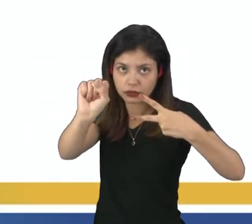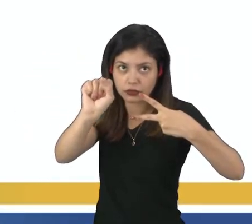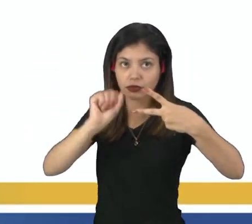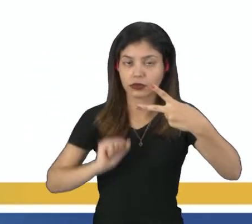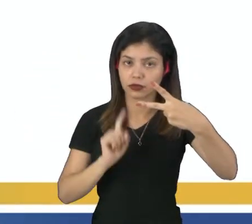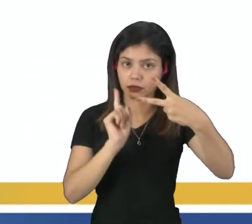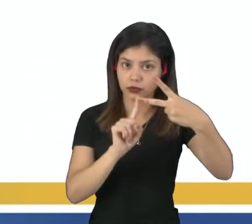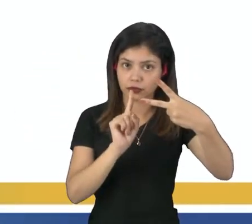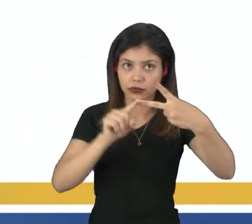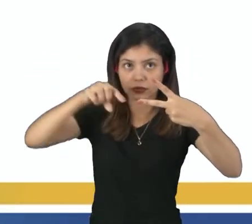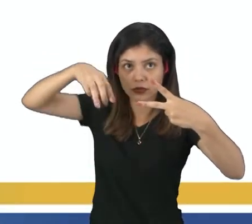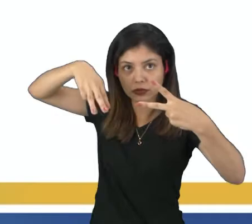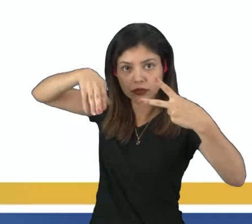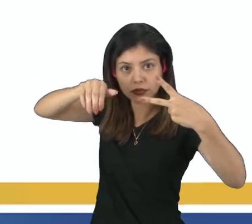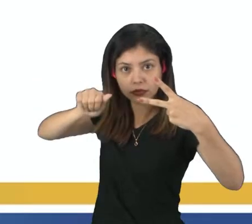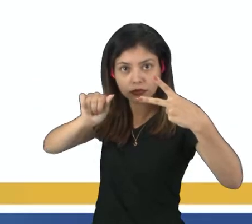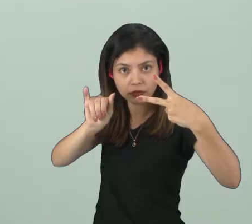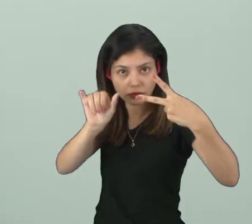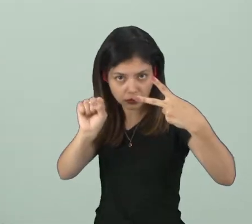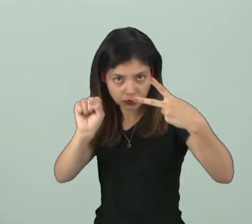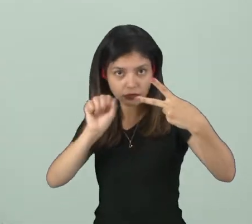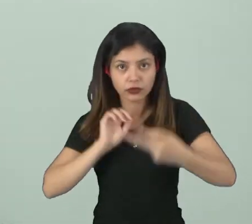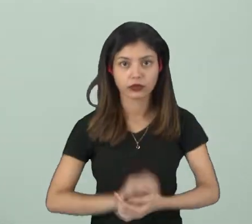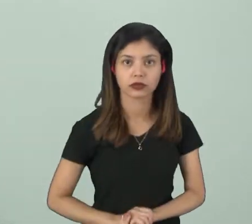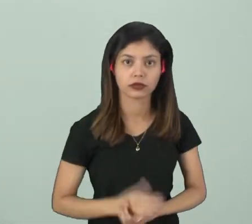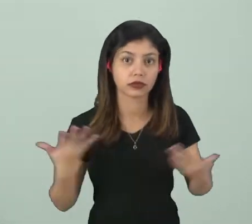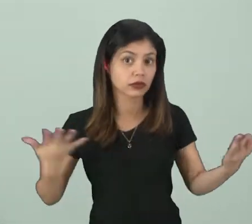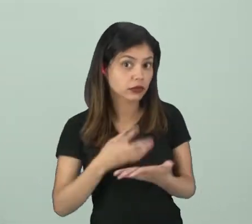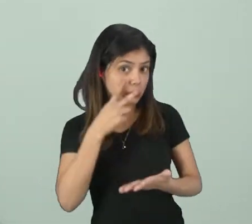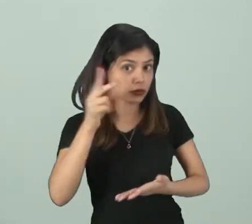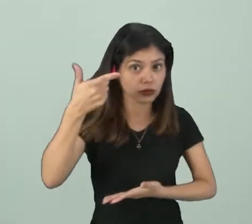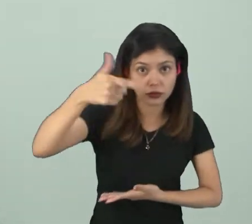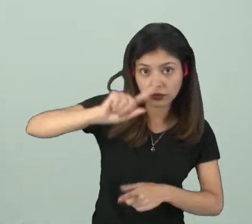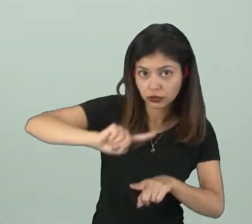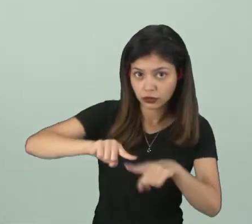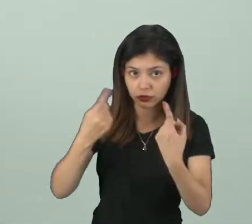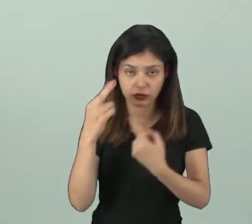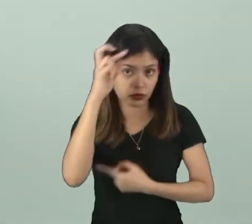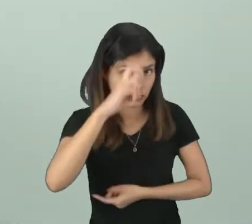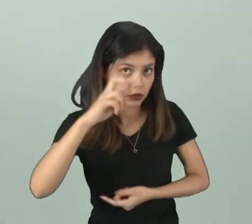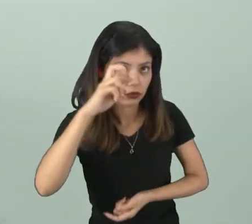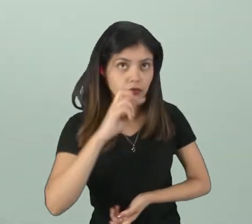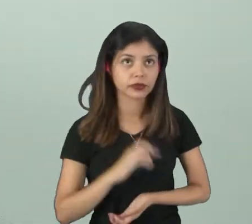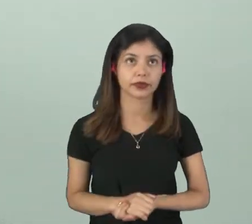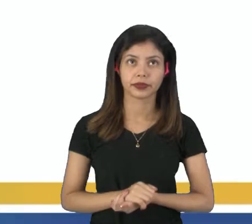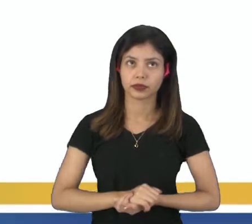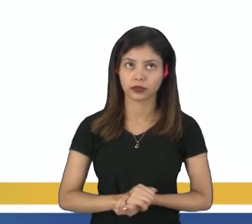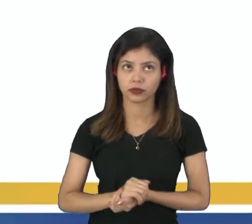depois, mais, com i. Agora vamos a mais outras observações.